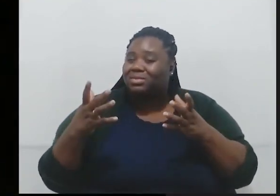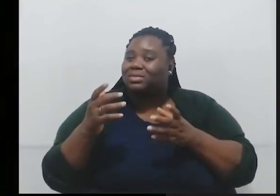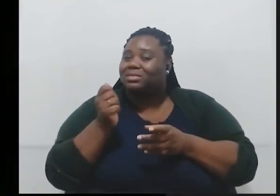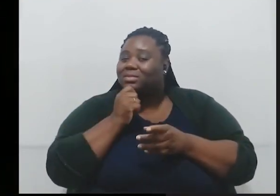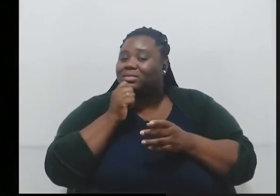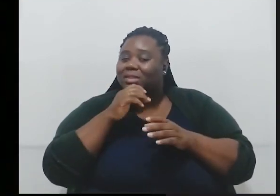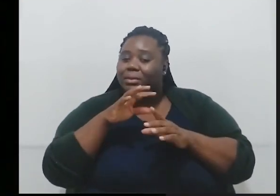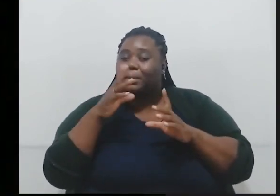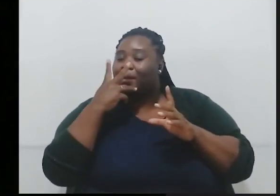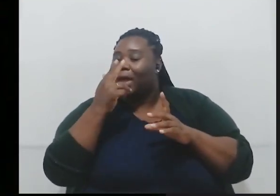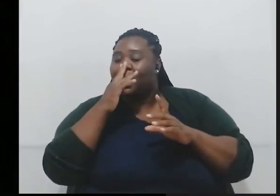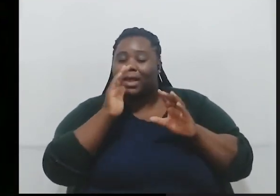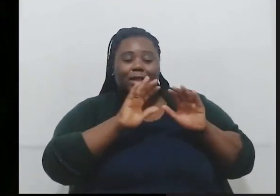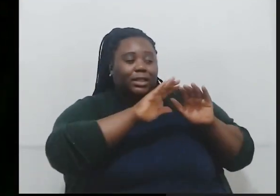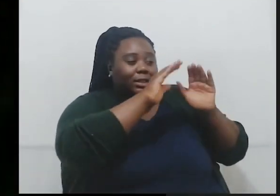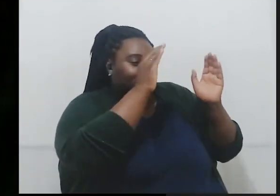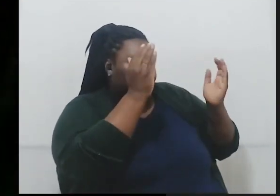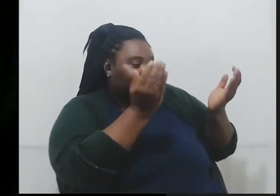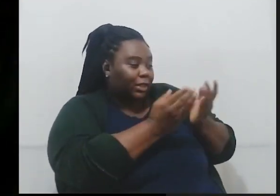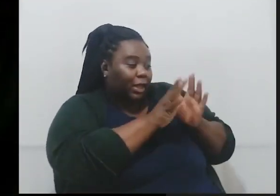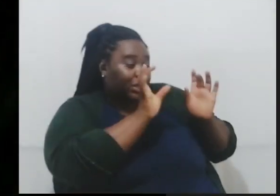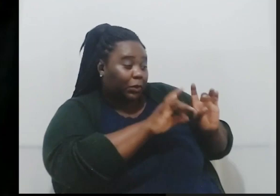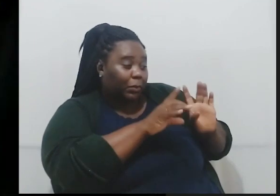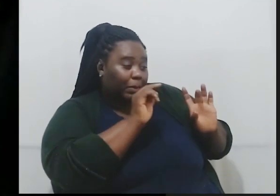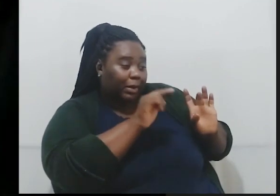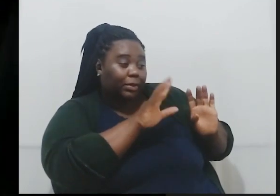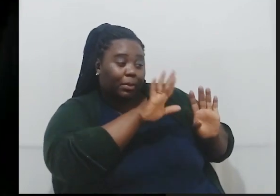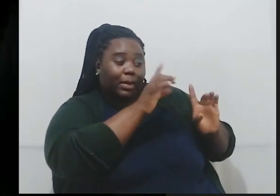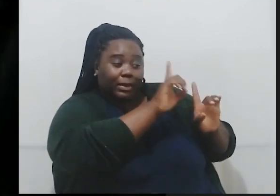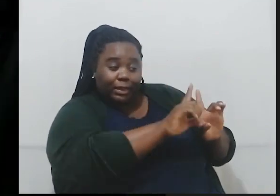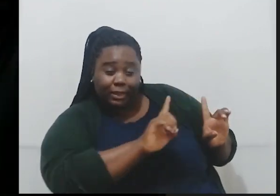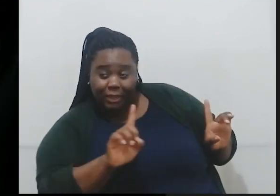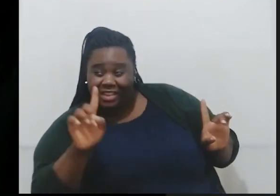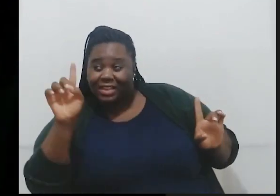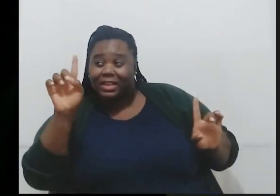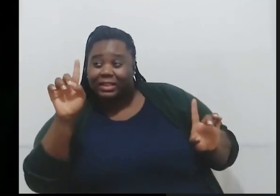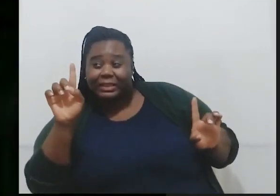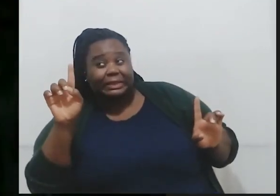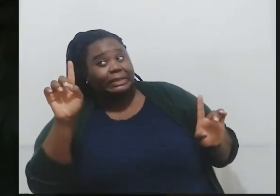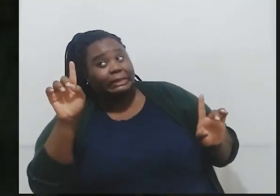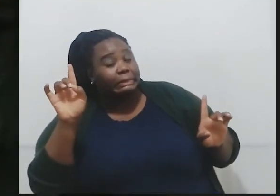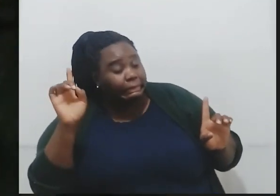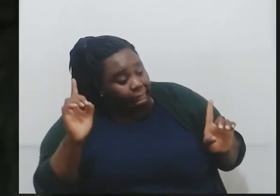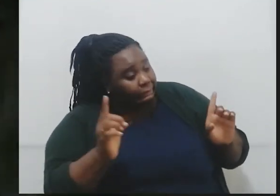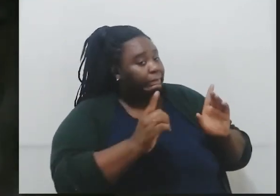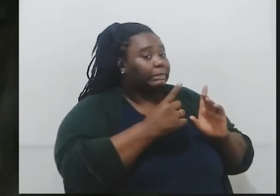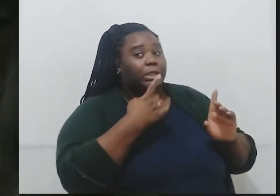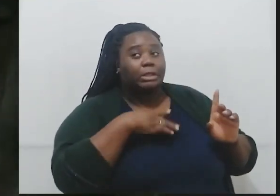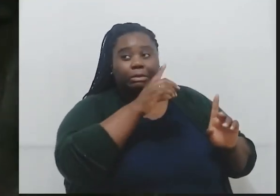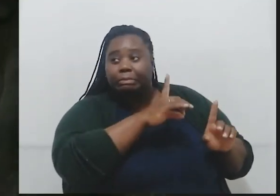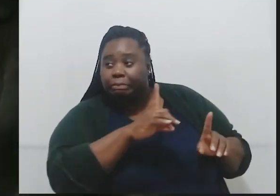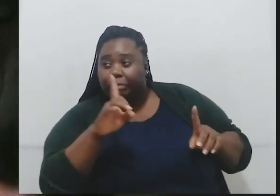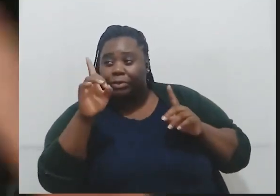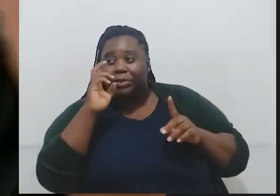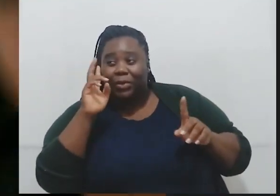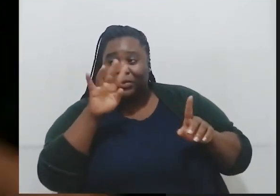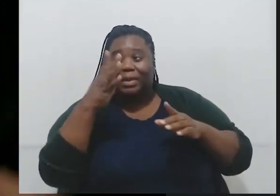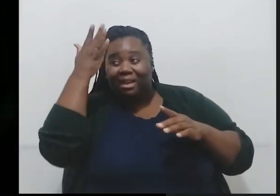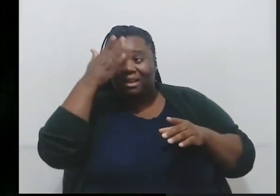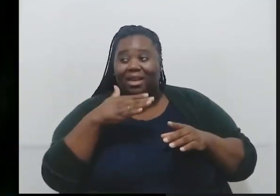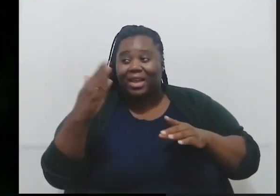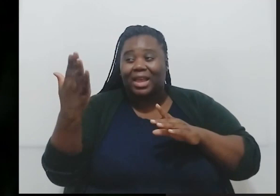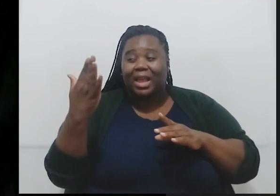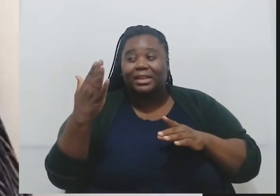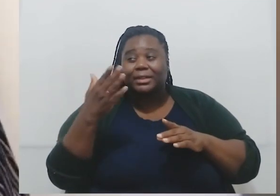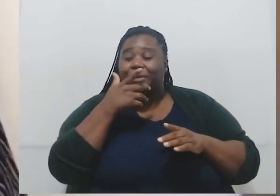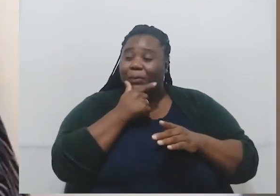gente arreda um pouquinho o pé dessa redoma, né, dessa bolha, a gente encara melhor o machismo de frente mesmo, e ele mais